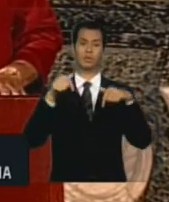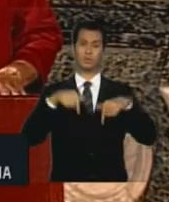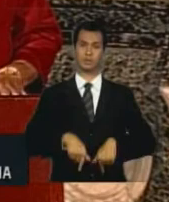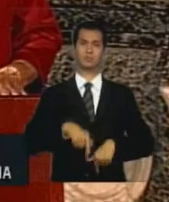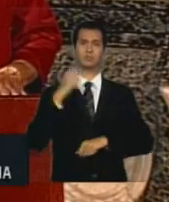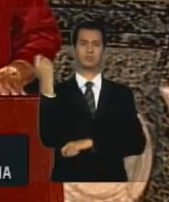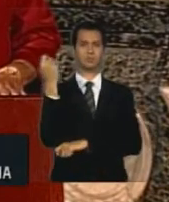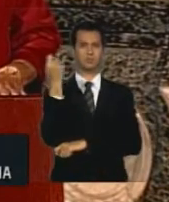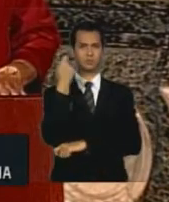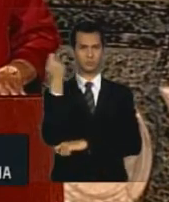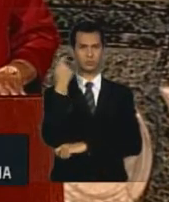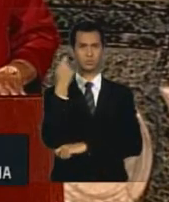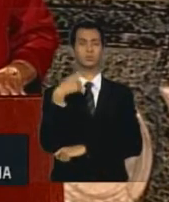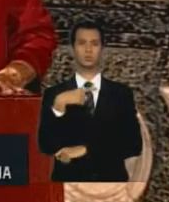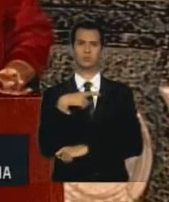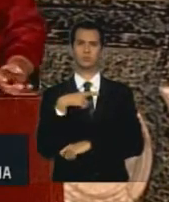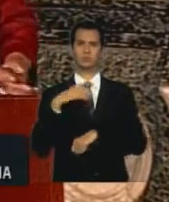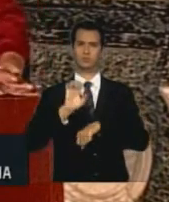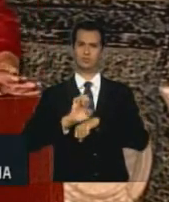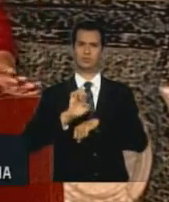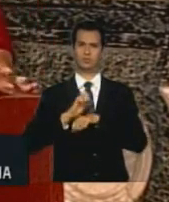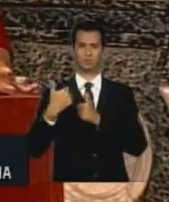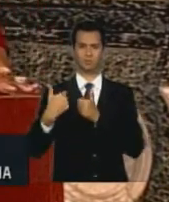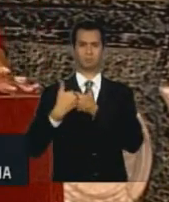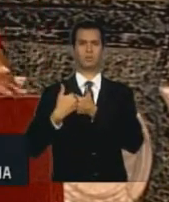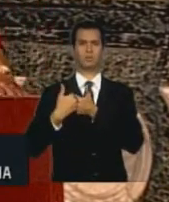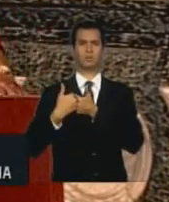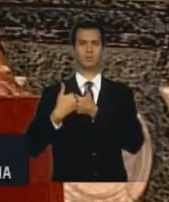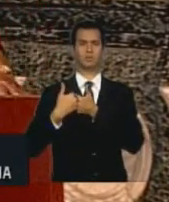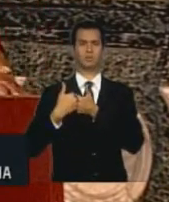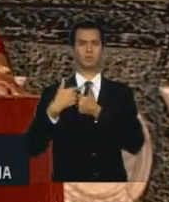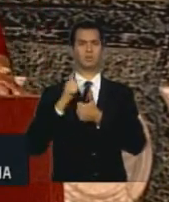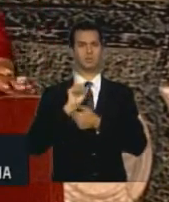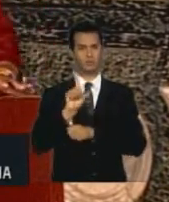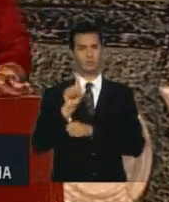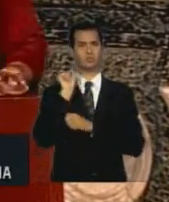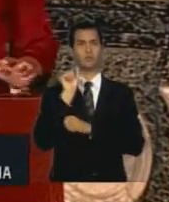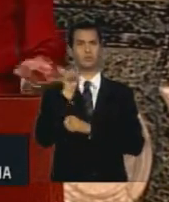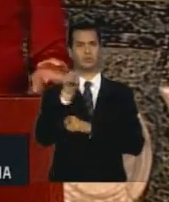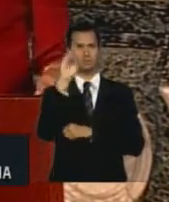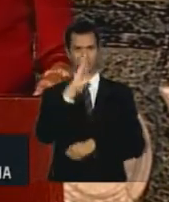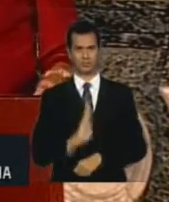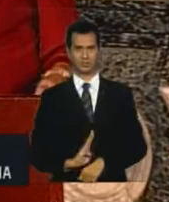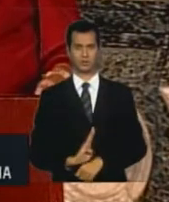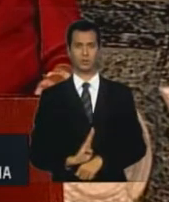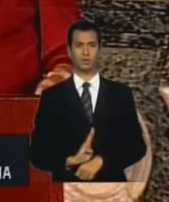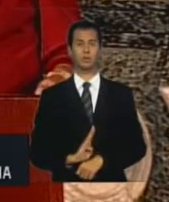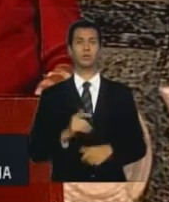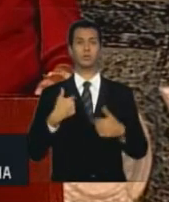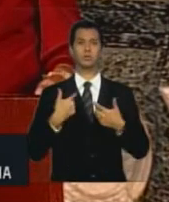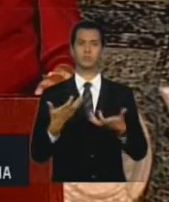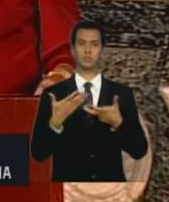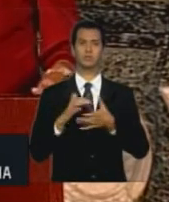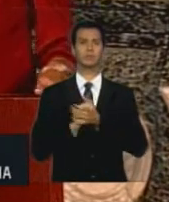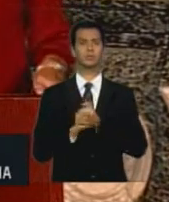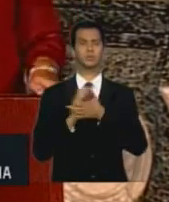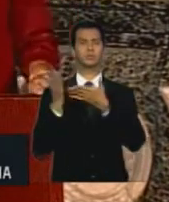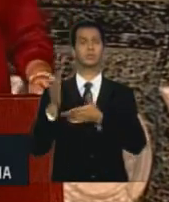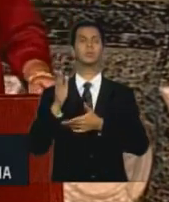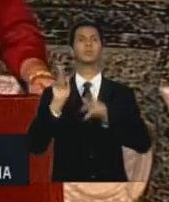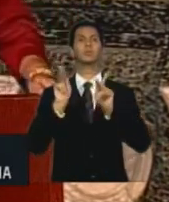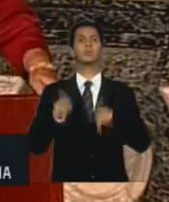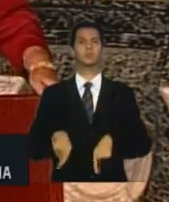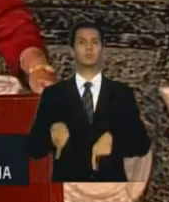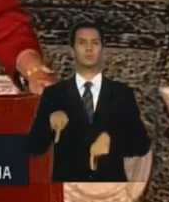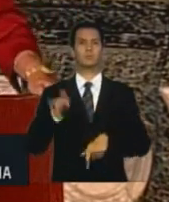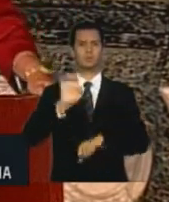que sempre foi um estado fronteiriço que optou pelo Brasil. Então, me solidarizar com a população do Rio de